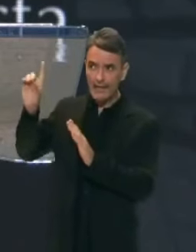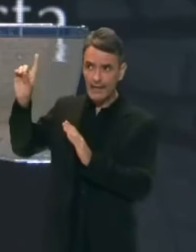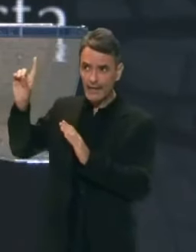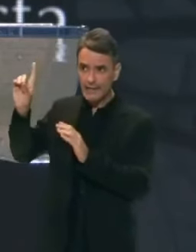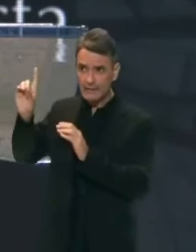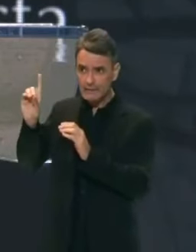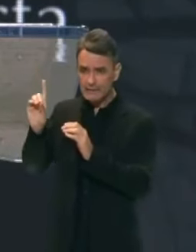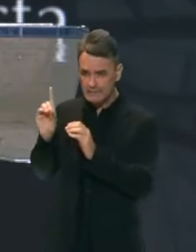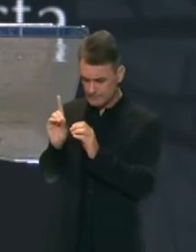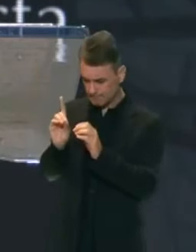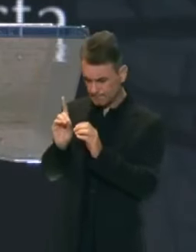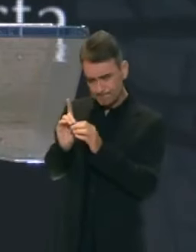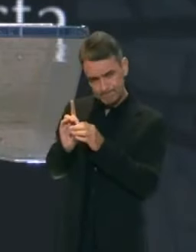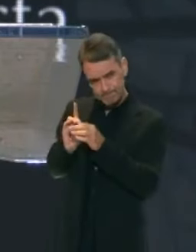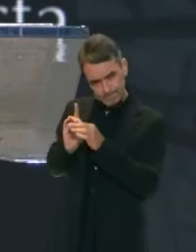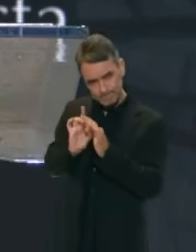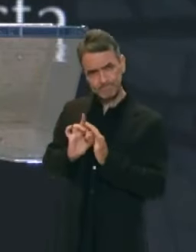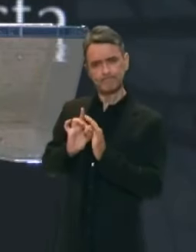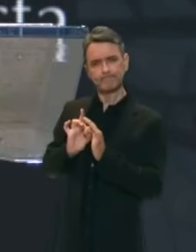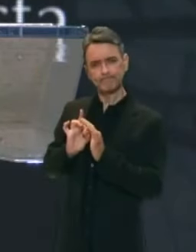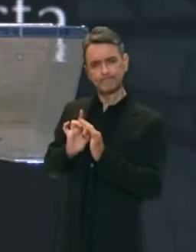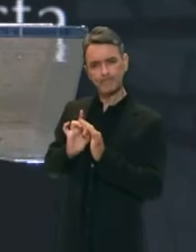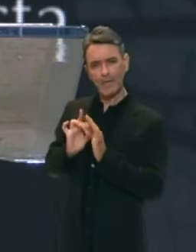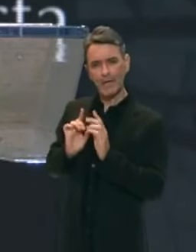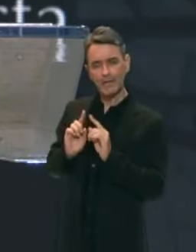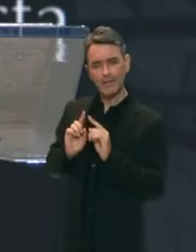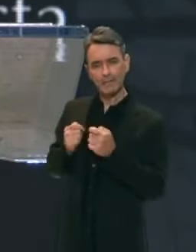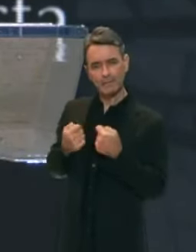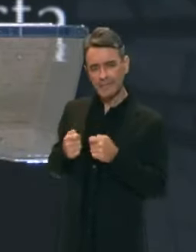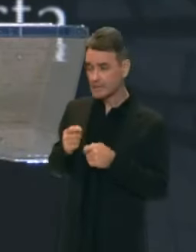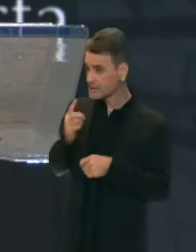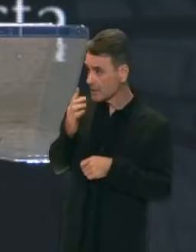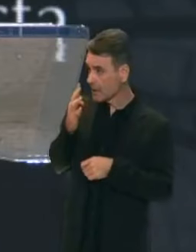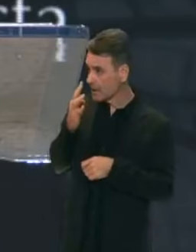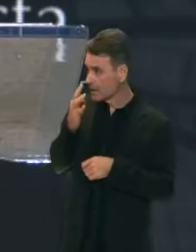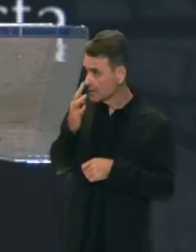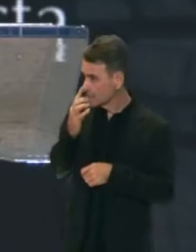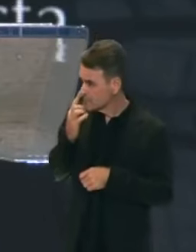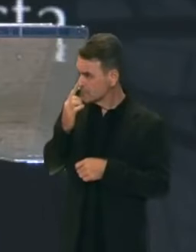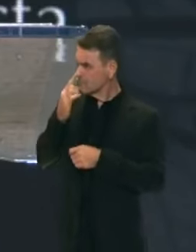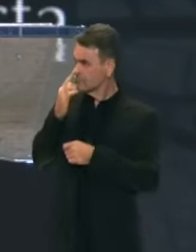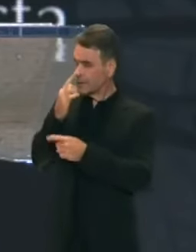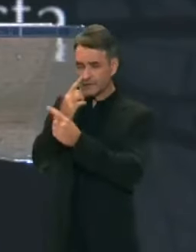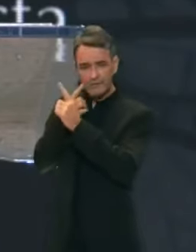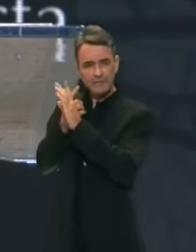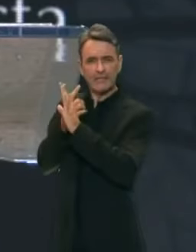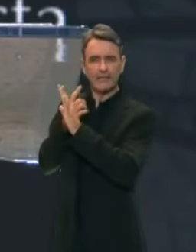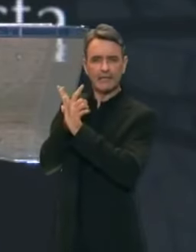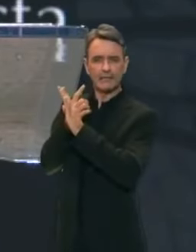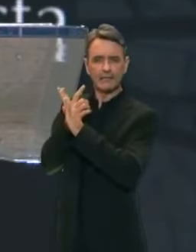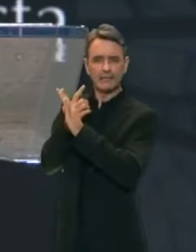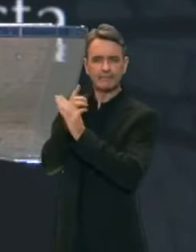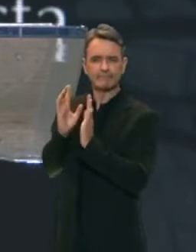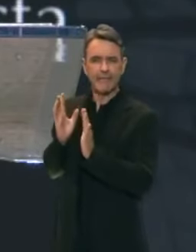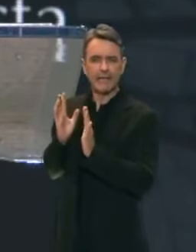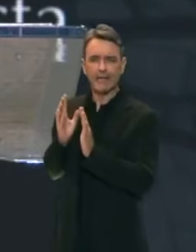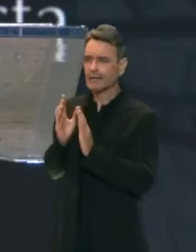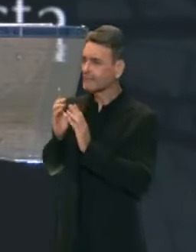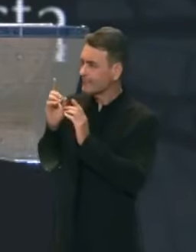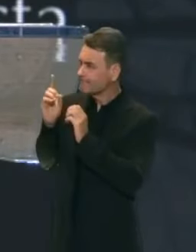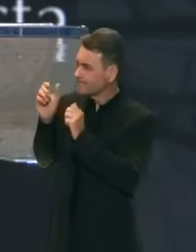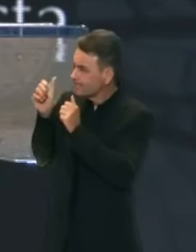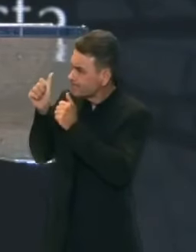nós também buscamos essa intimidade, essa santidade, essa aproximação